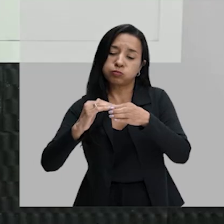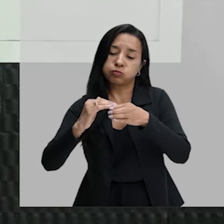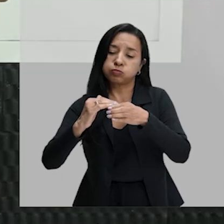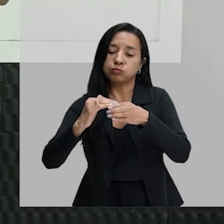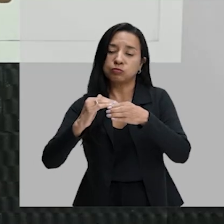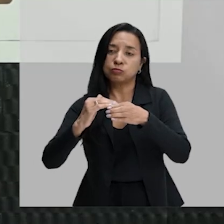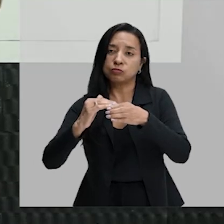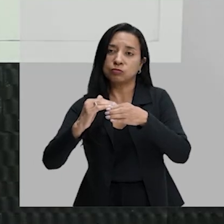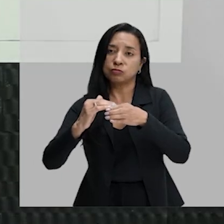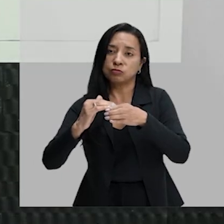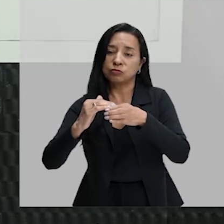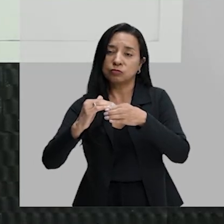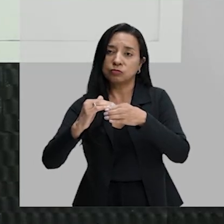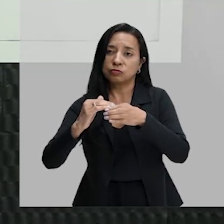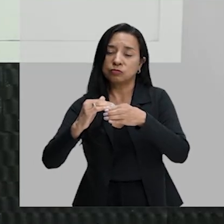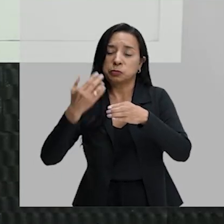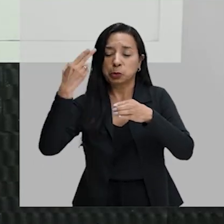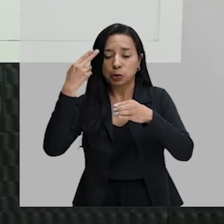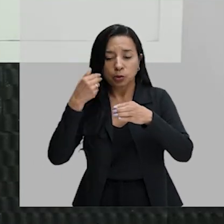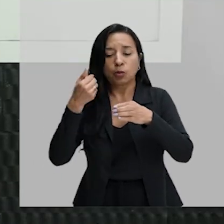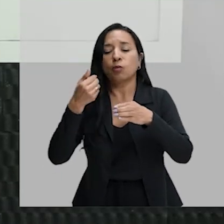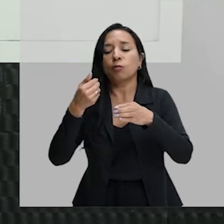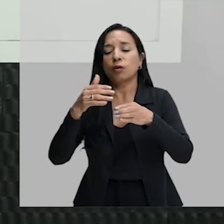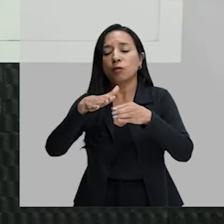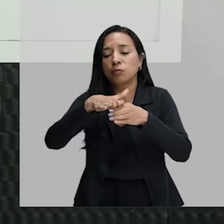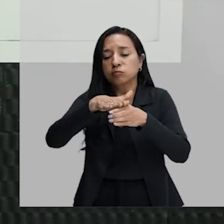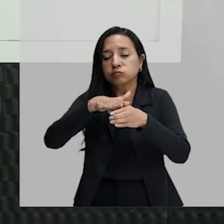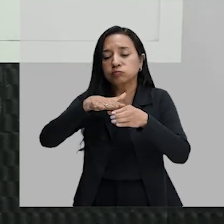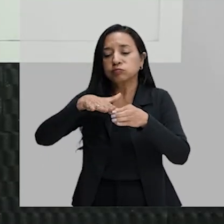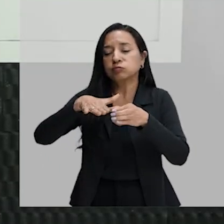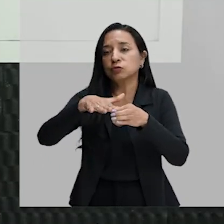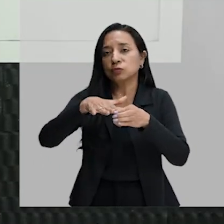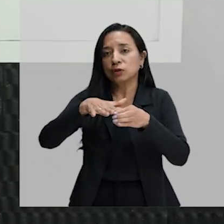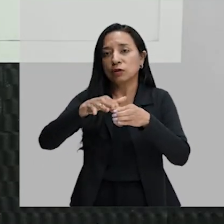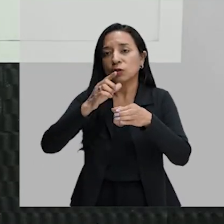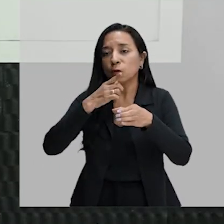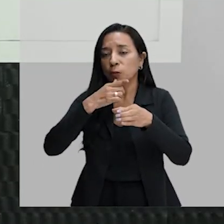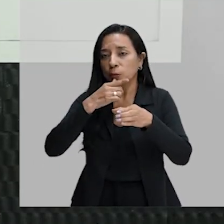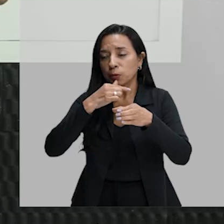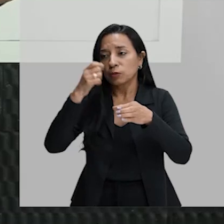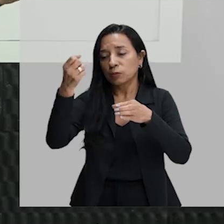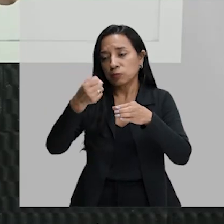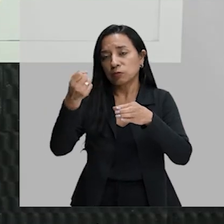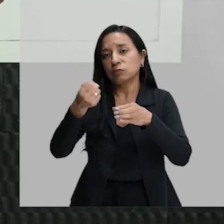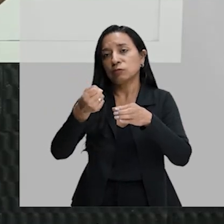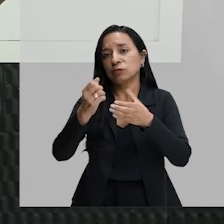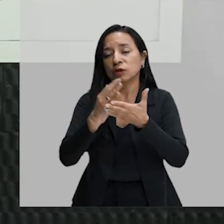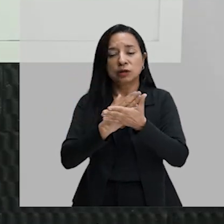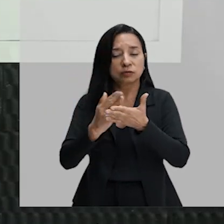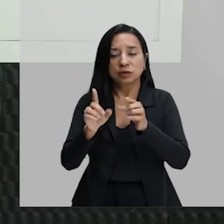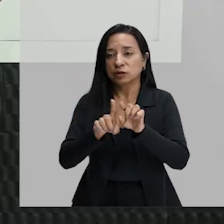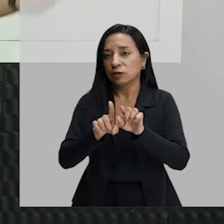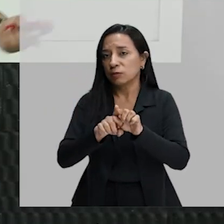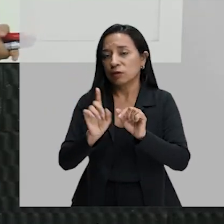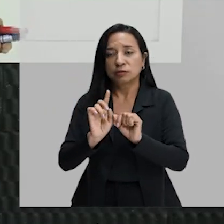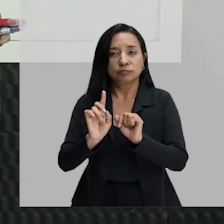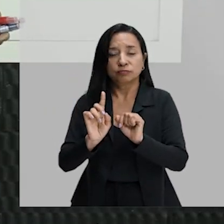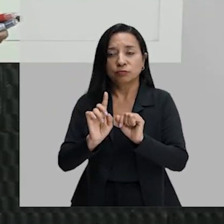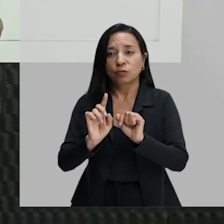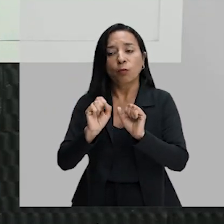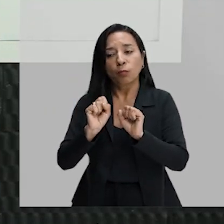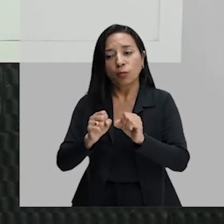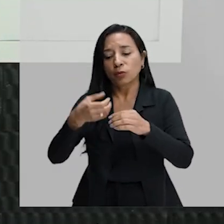suficiente para segurar ali o líquido dilatado. Tá certo? Mas às vezes também não é o suficiente, ele pode